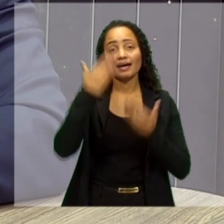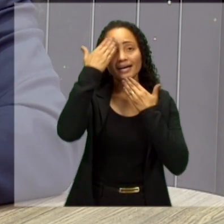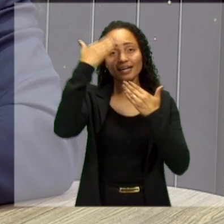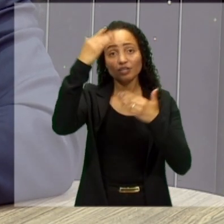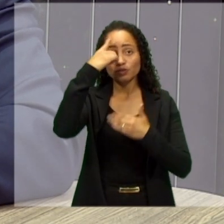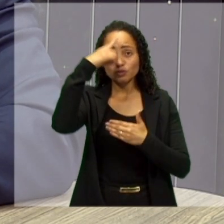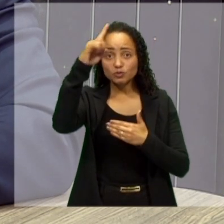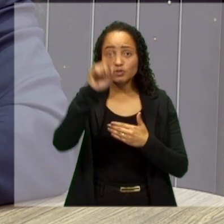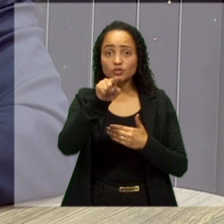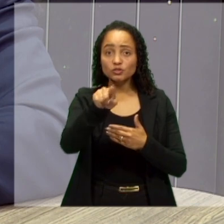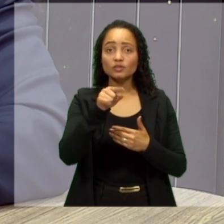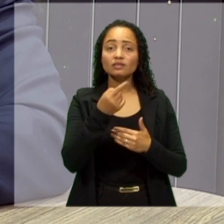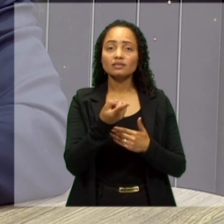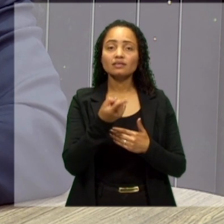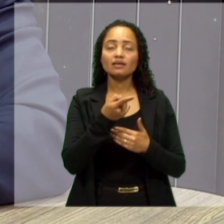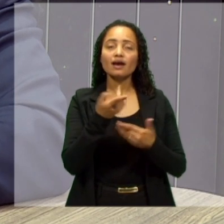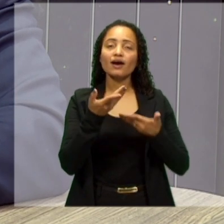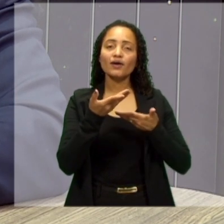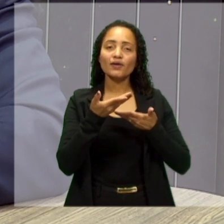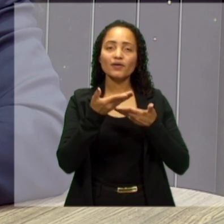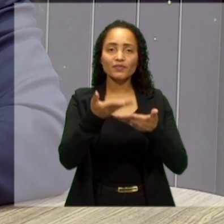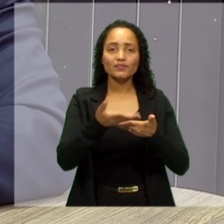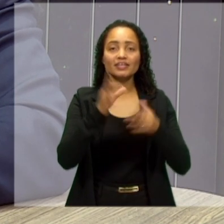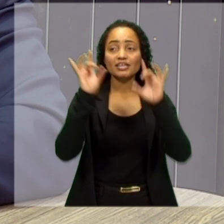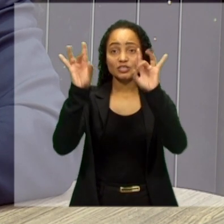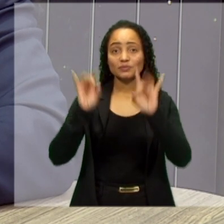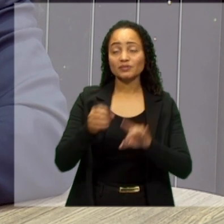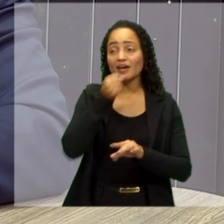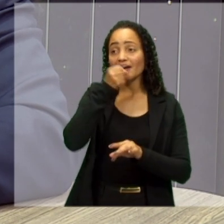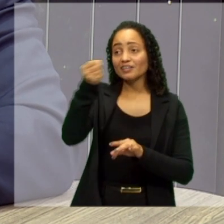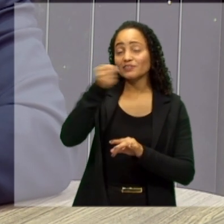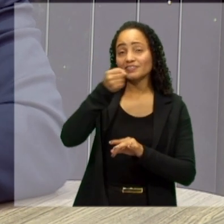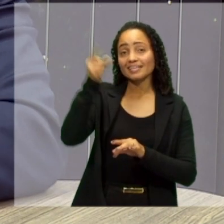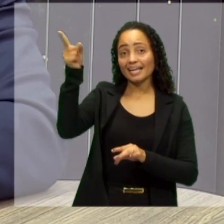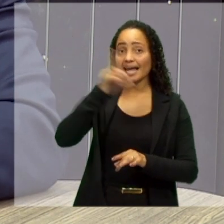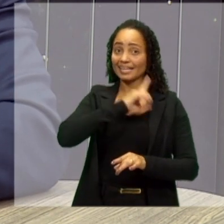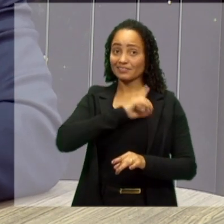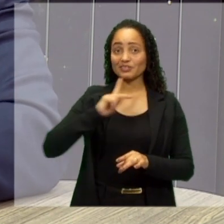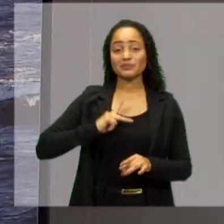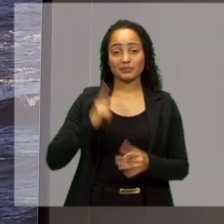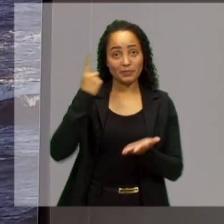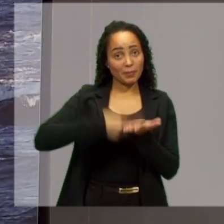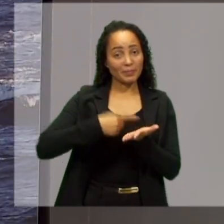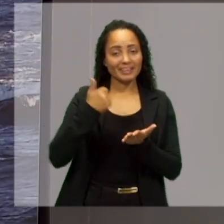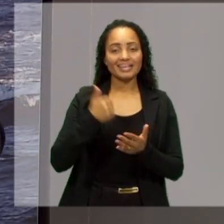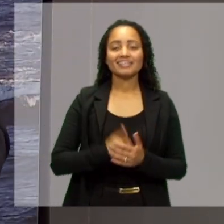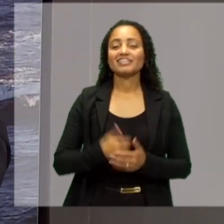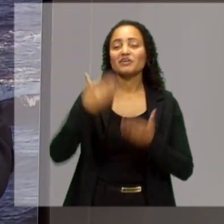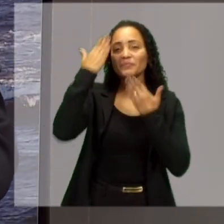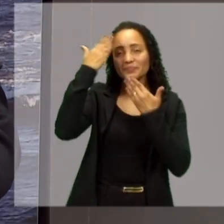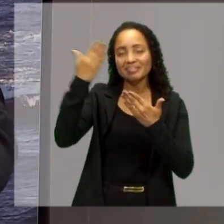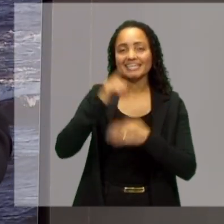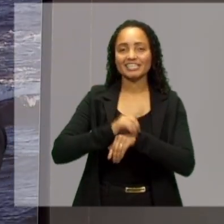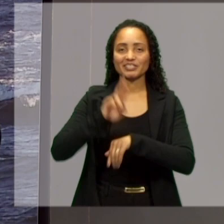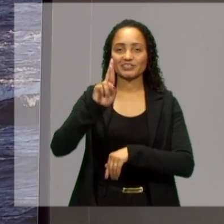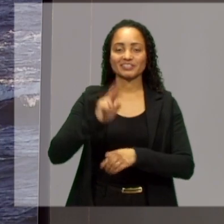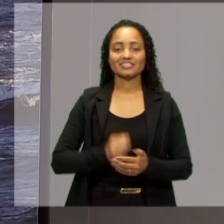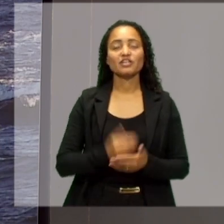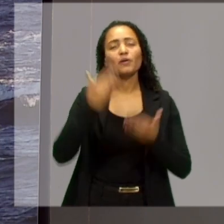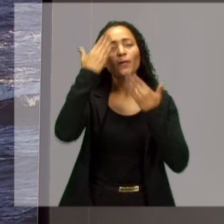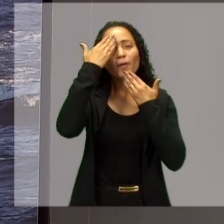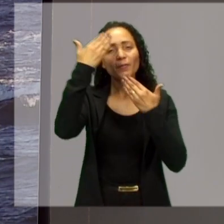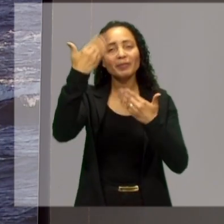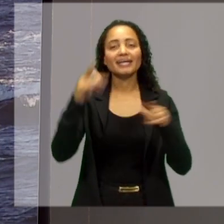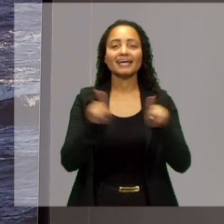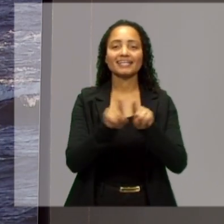para fazer uma reportagem especial lá da Defensoria Pública. Vamos agendar. Vamos sim. Obrigado, doutor. E obrigada